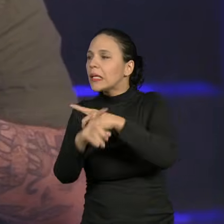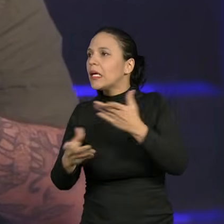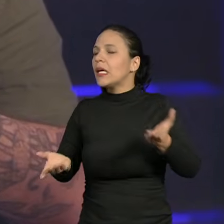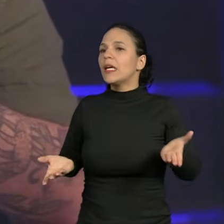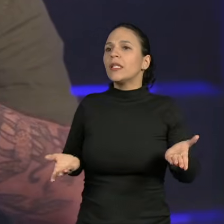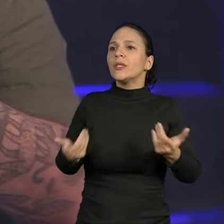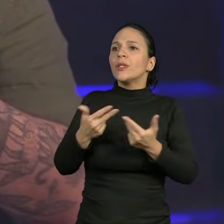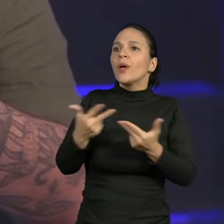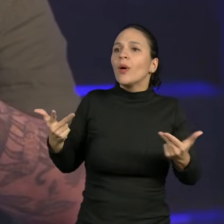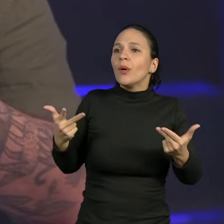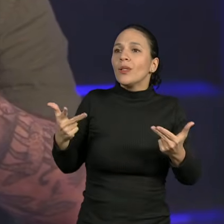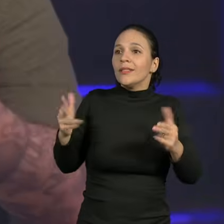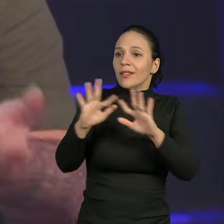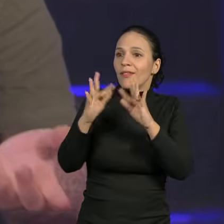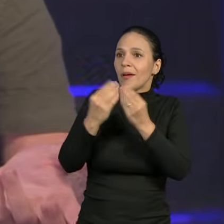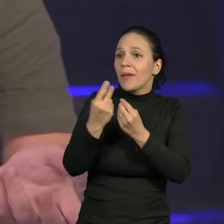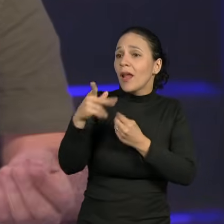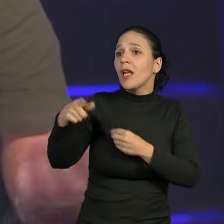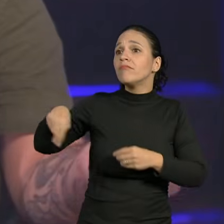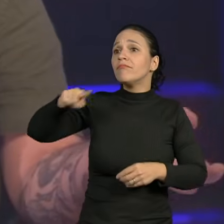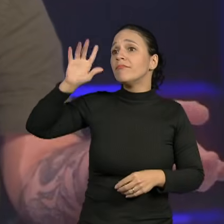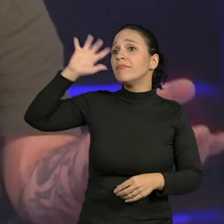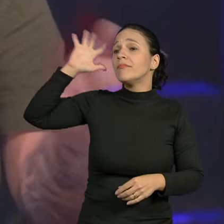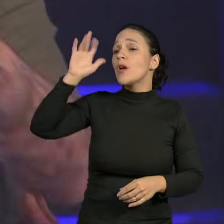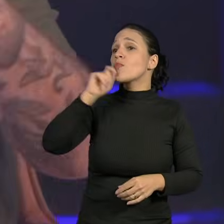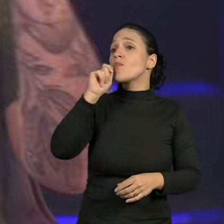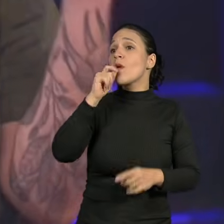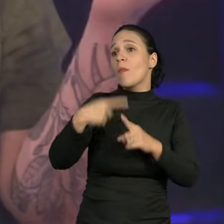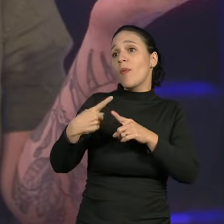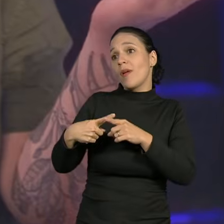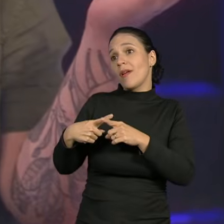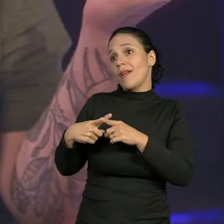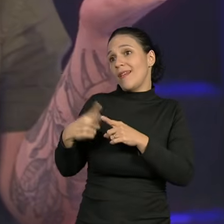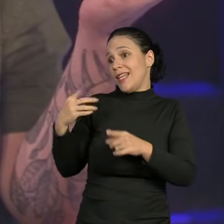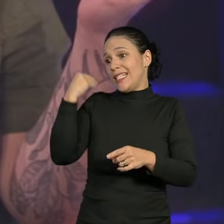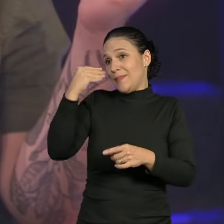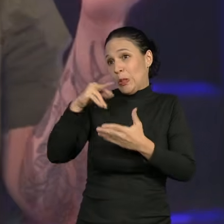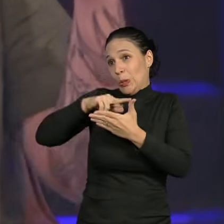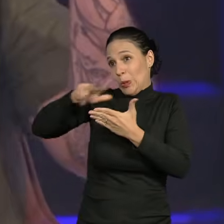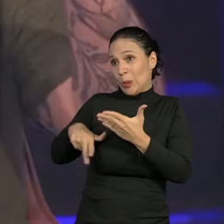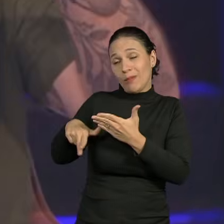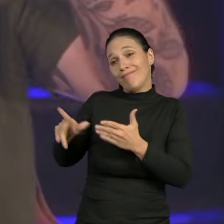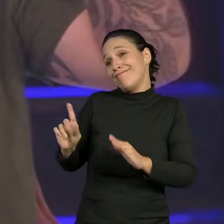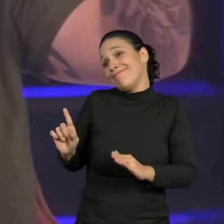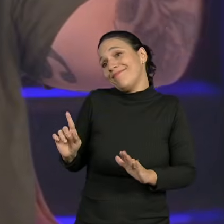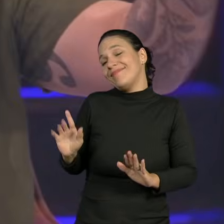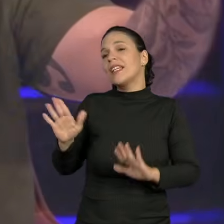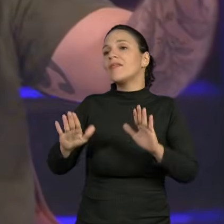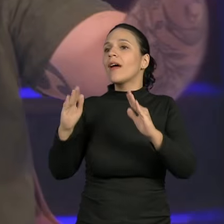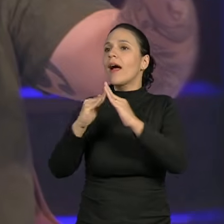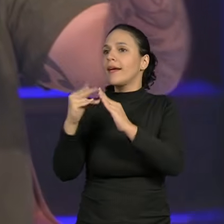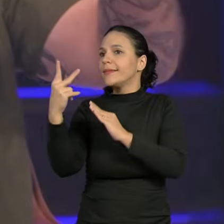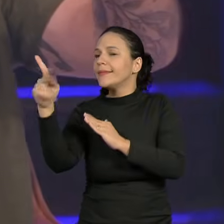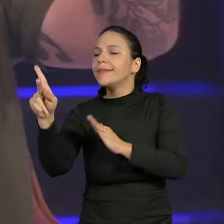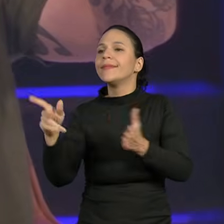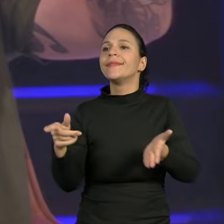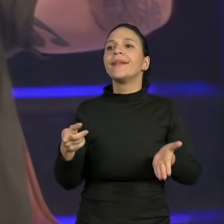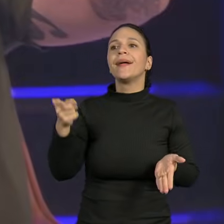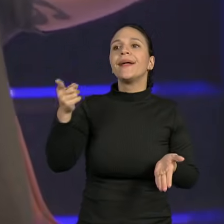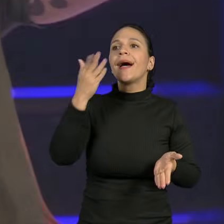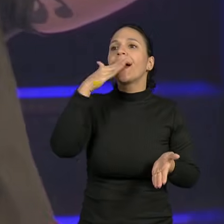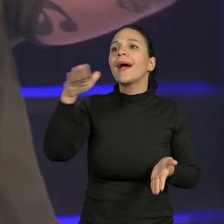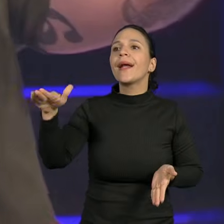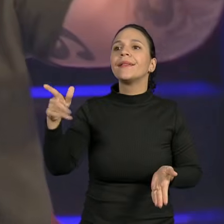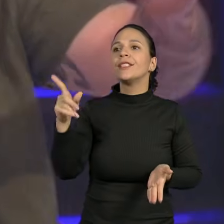alguma coisa se passando que a gente nem imagina, porque a gente não vive todos os universos, né? Então, tem uma casa que a criança